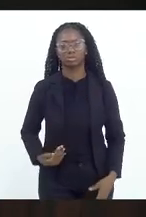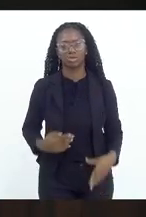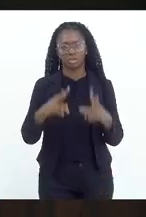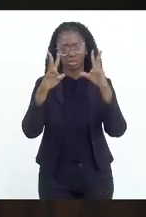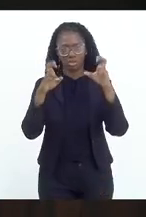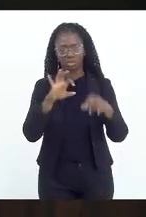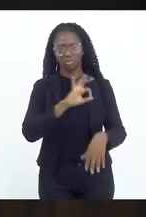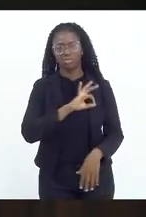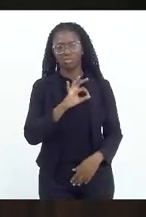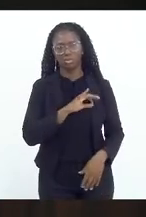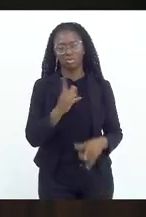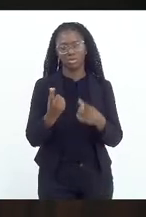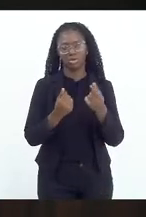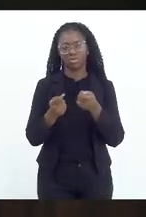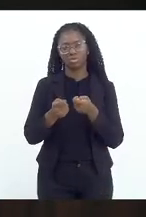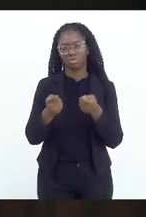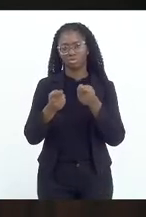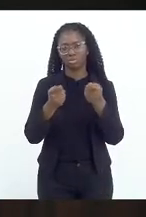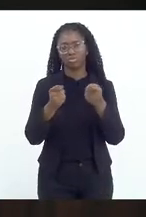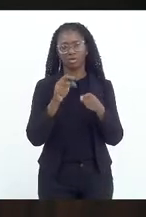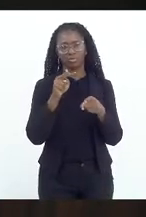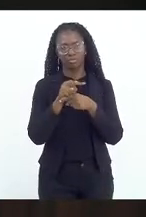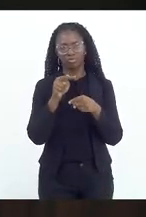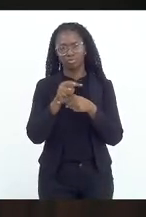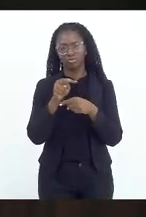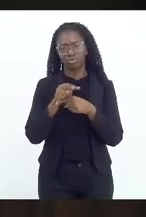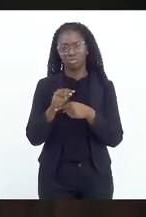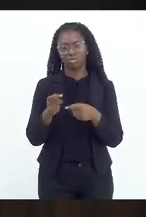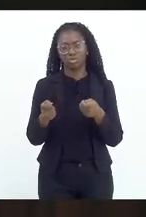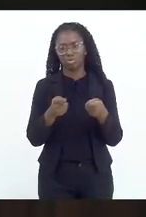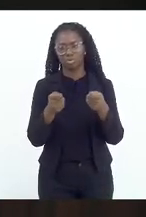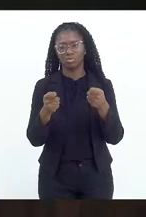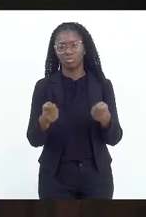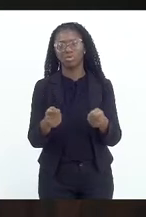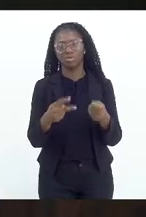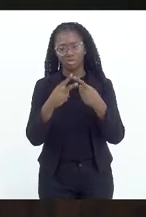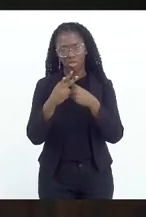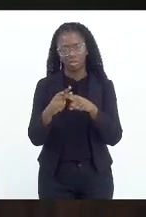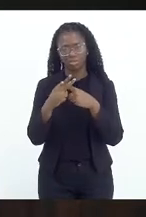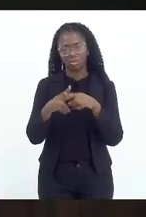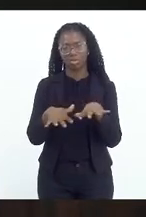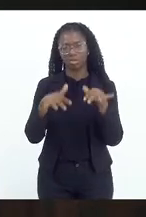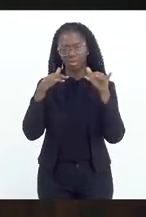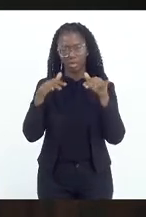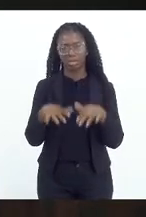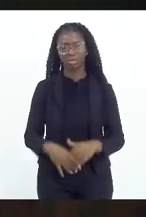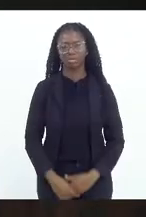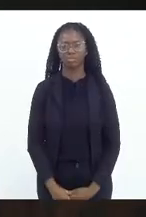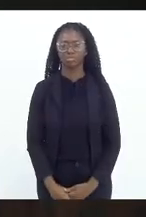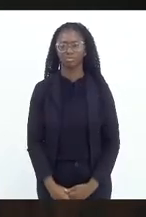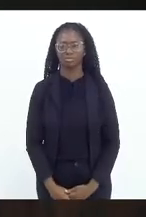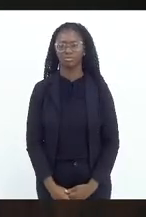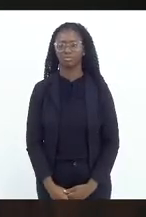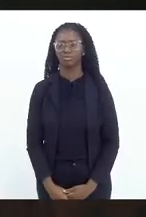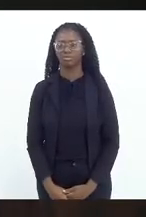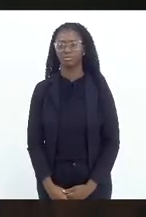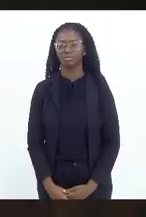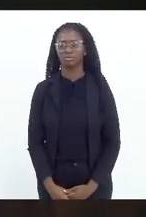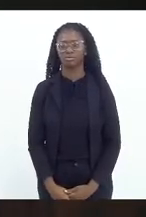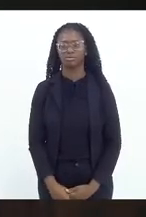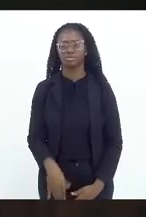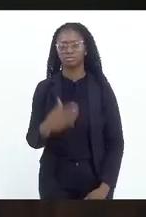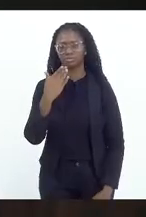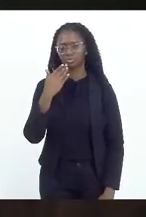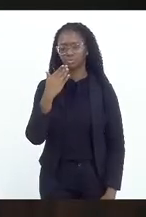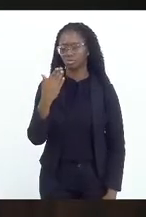Polícia, de Orçamento, Finanças, Fiscalização Financeira e Controle, as emendas de plenário. Para emitir parecer pela